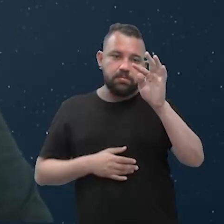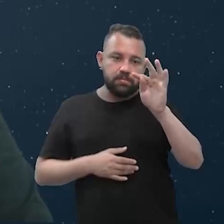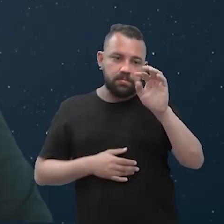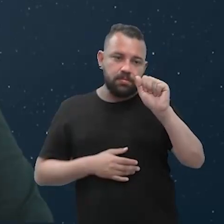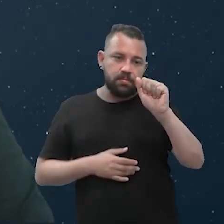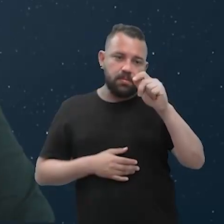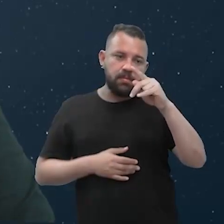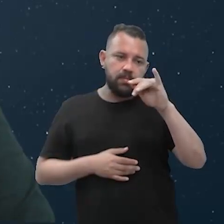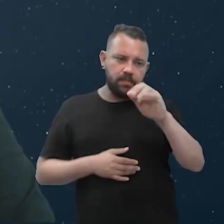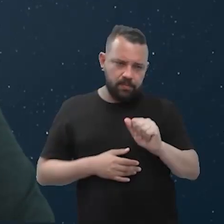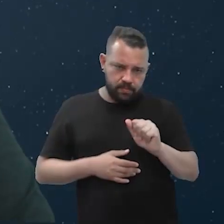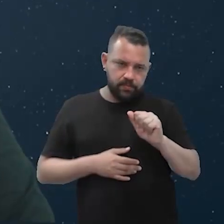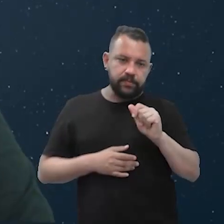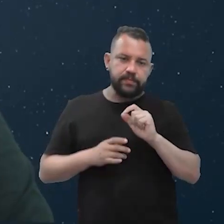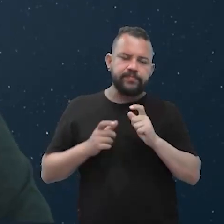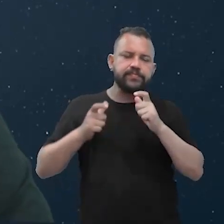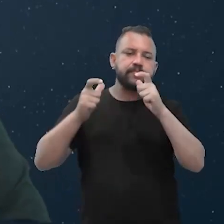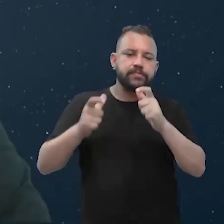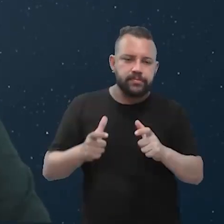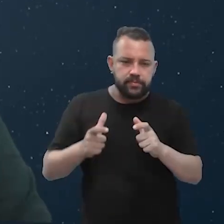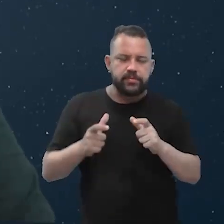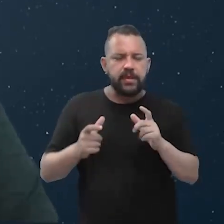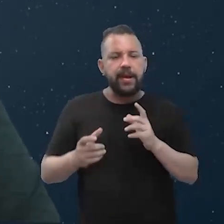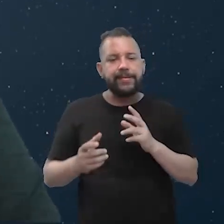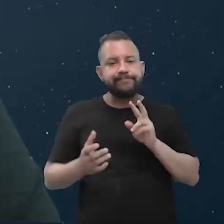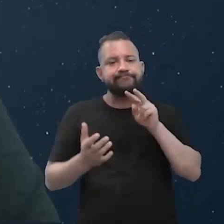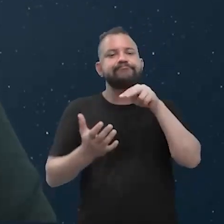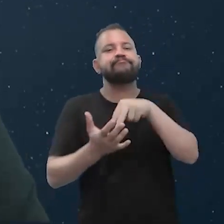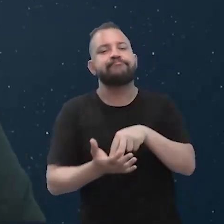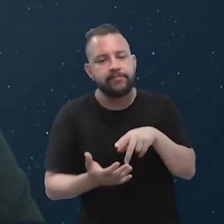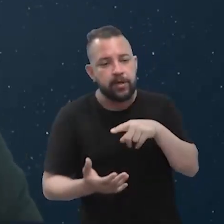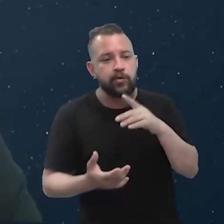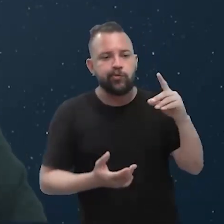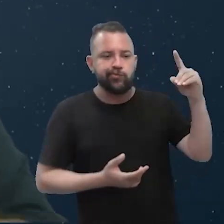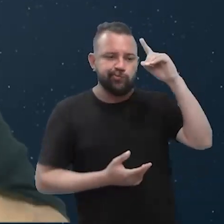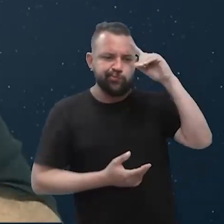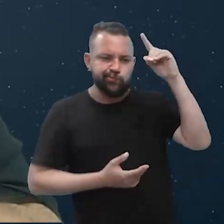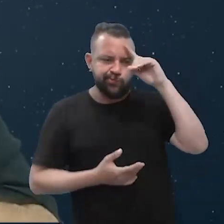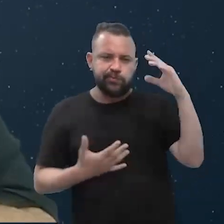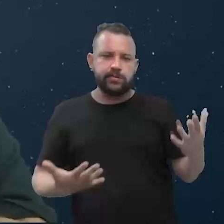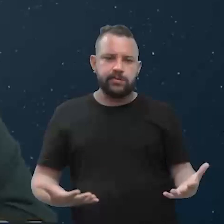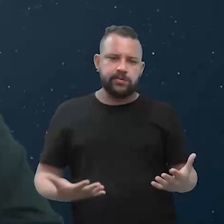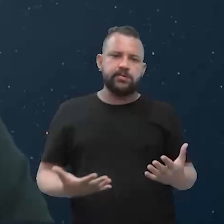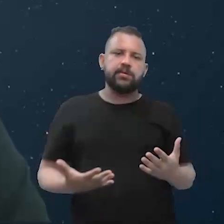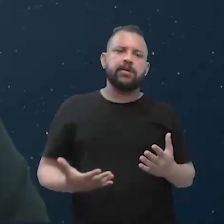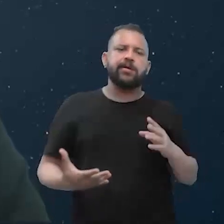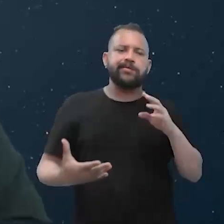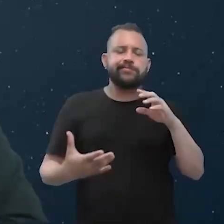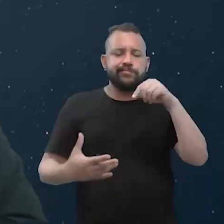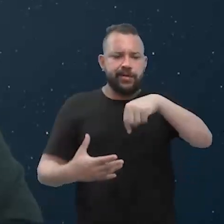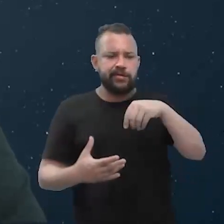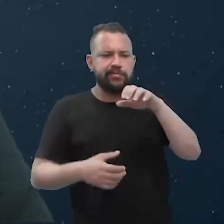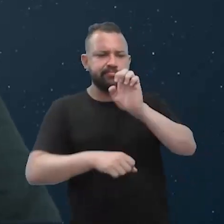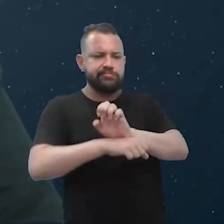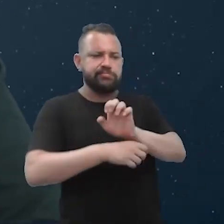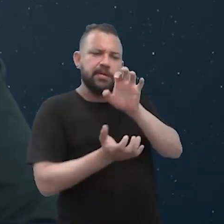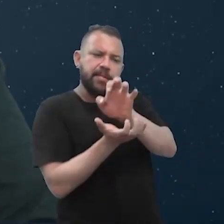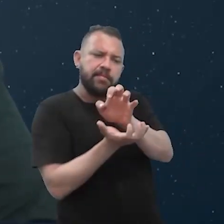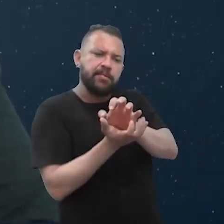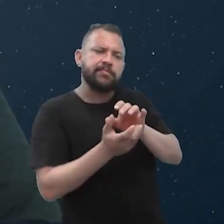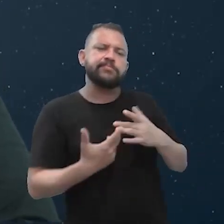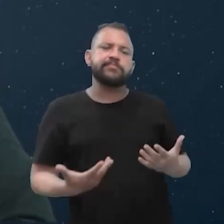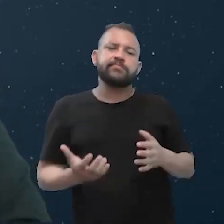geográfica, não é? Ela está muito presente aí no nosso dia a dia. Dentro do próprio estado, o estado de